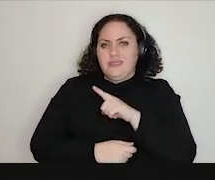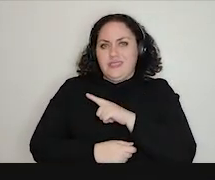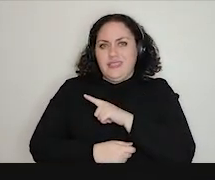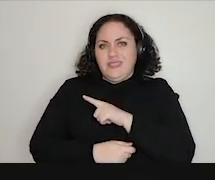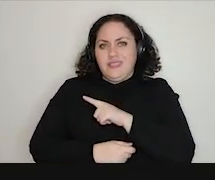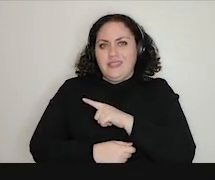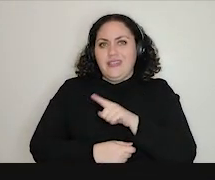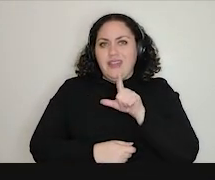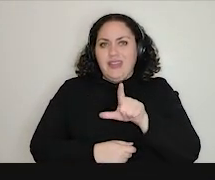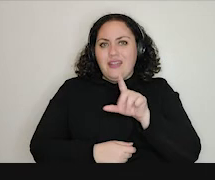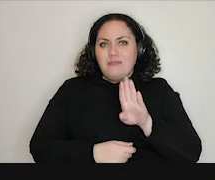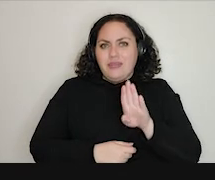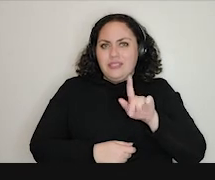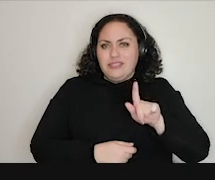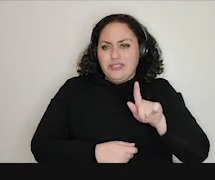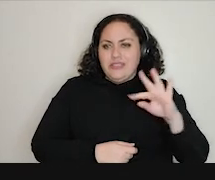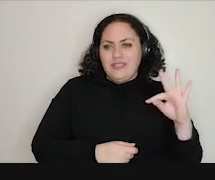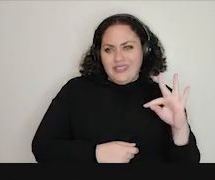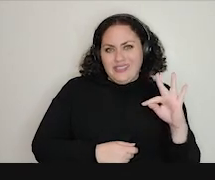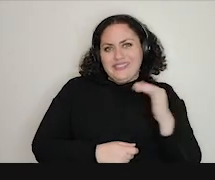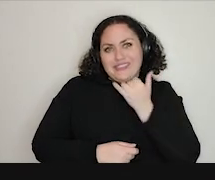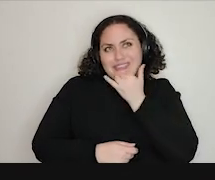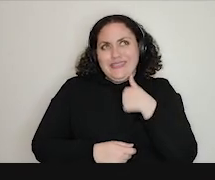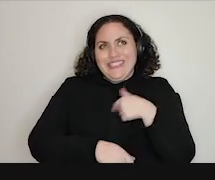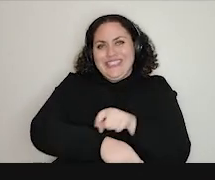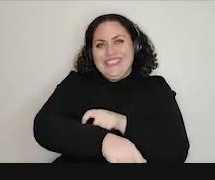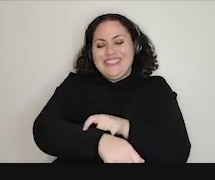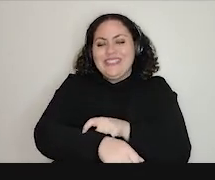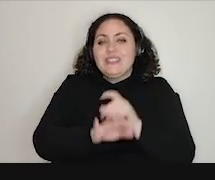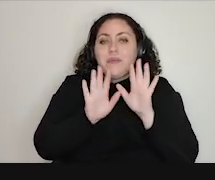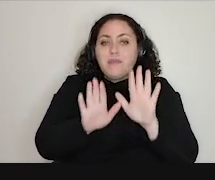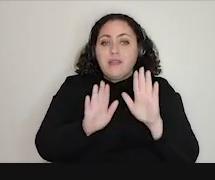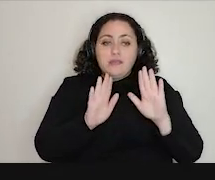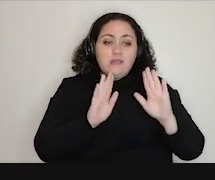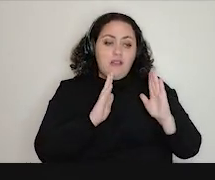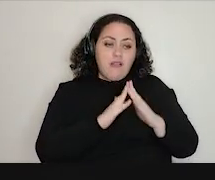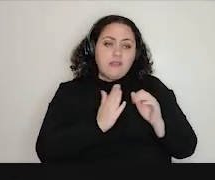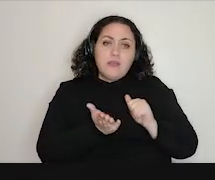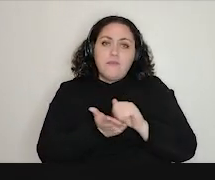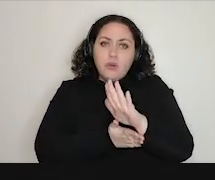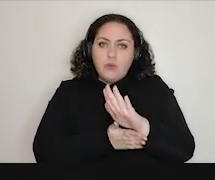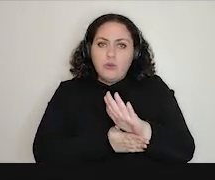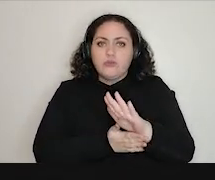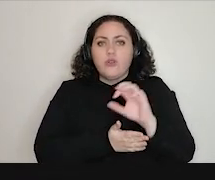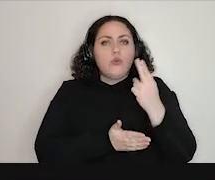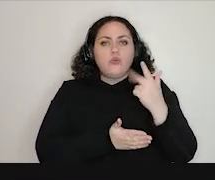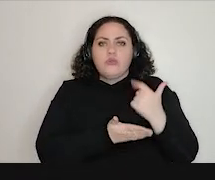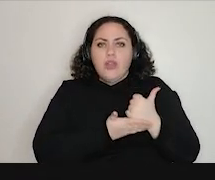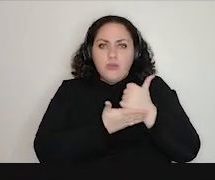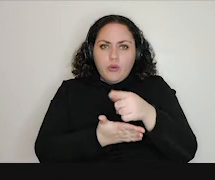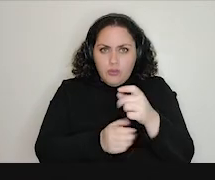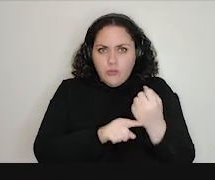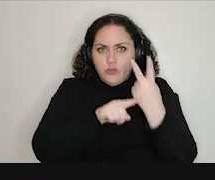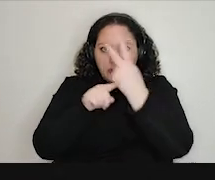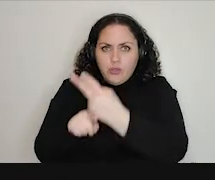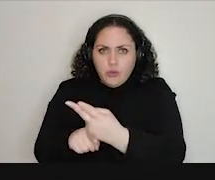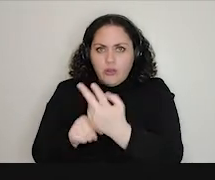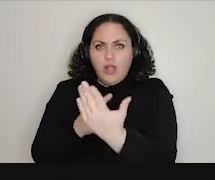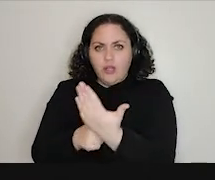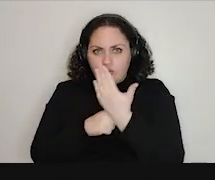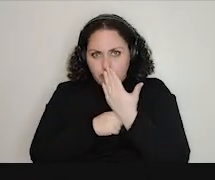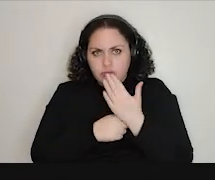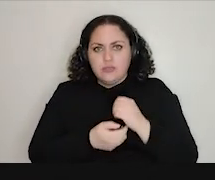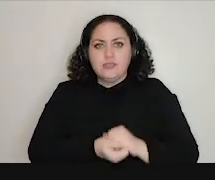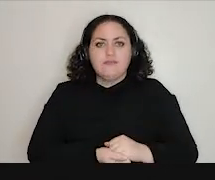LBGT, desculpa, tô nervosa, que são expulsas de casa ou não têm apoio, procurarem ajuda? Aqui em Porto Alegre é